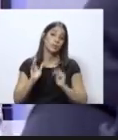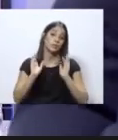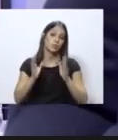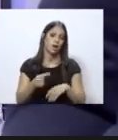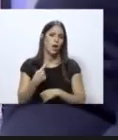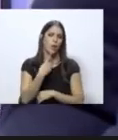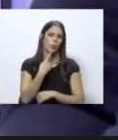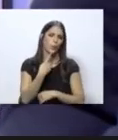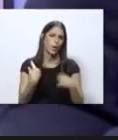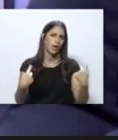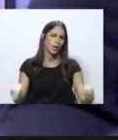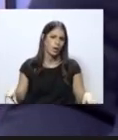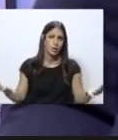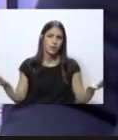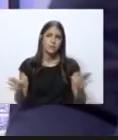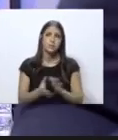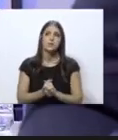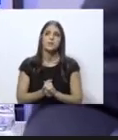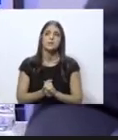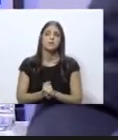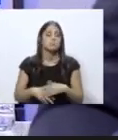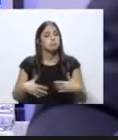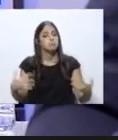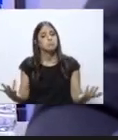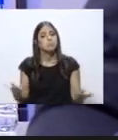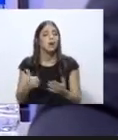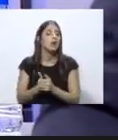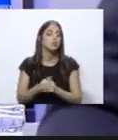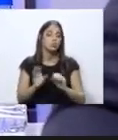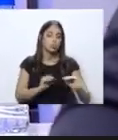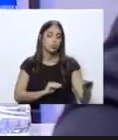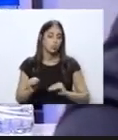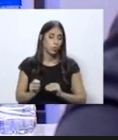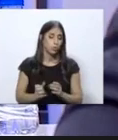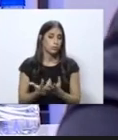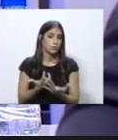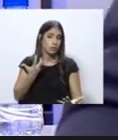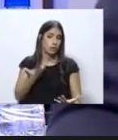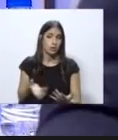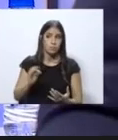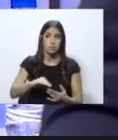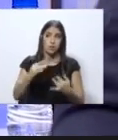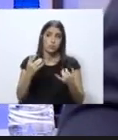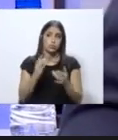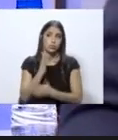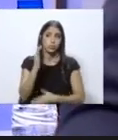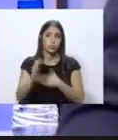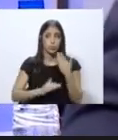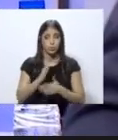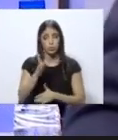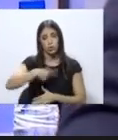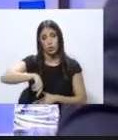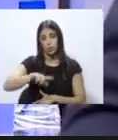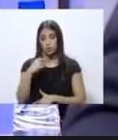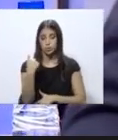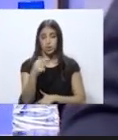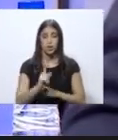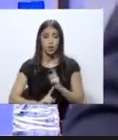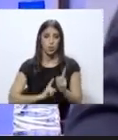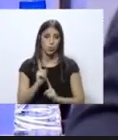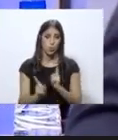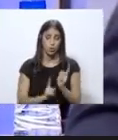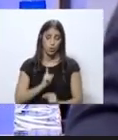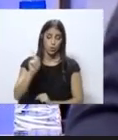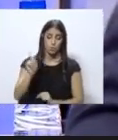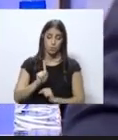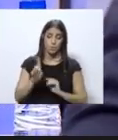já está em andamento, os grandes jogos estão aí a chegar, nós já vamos ter o primeiro